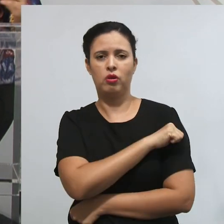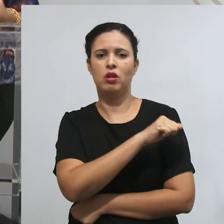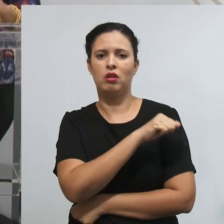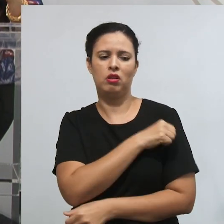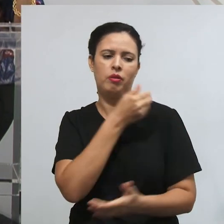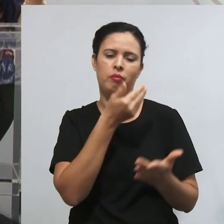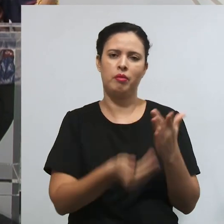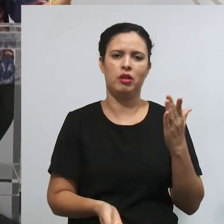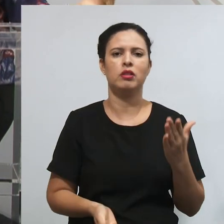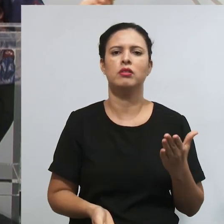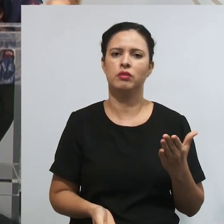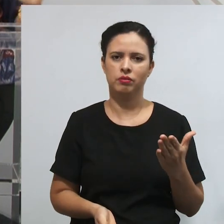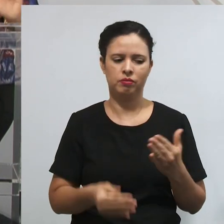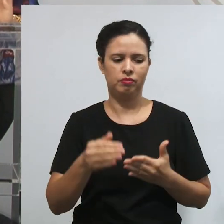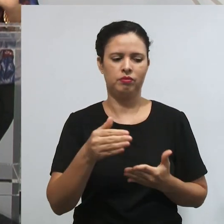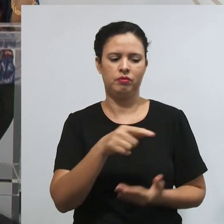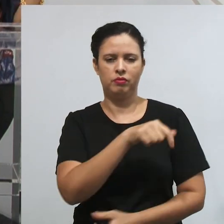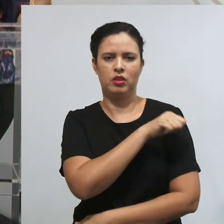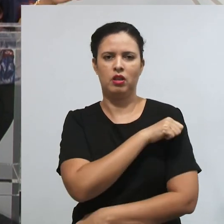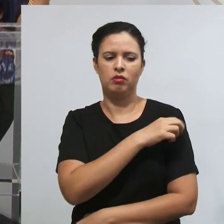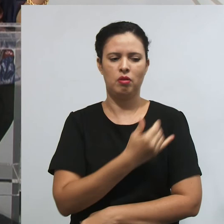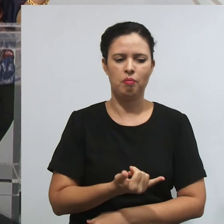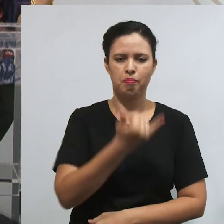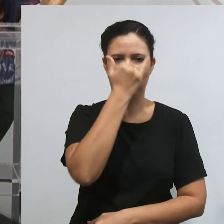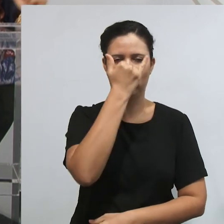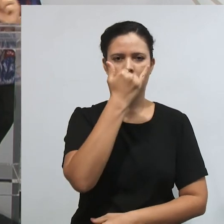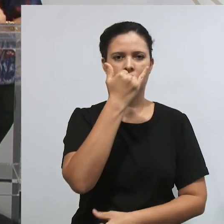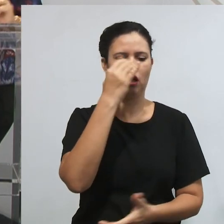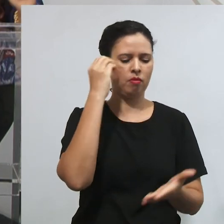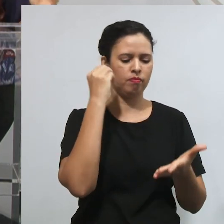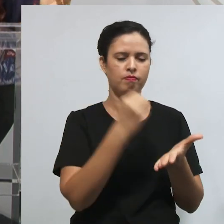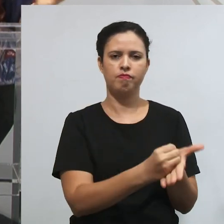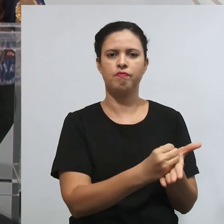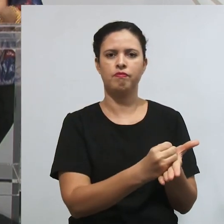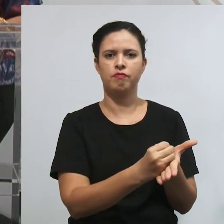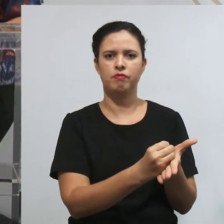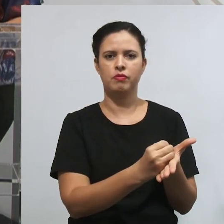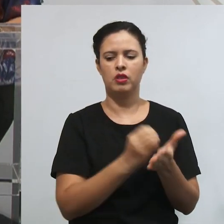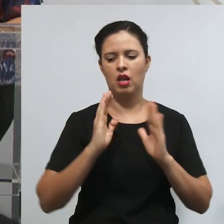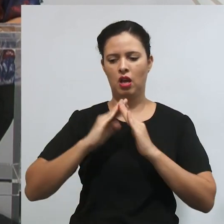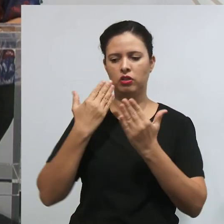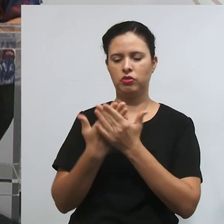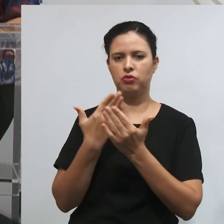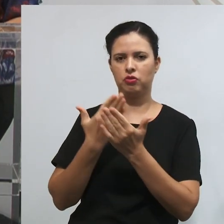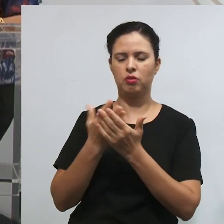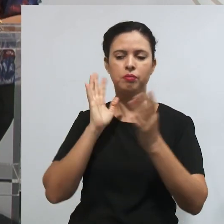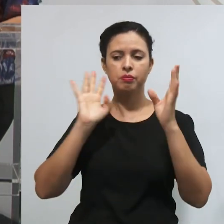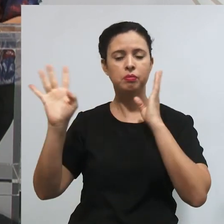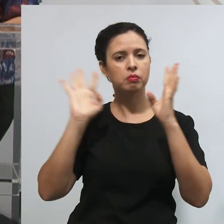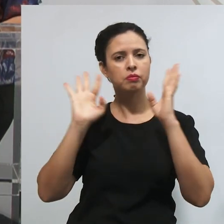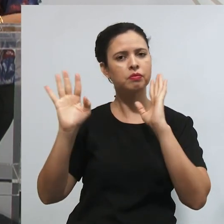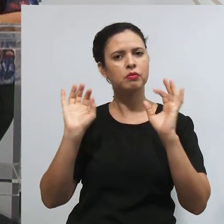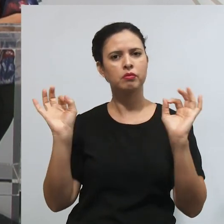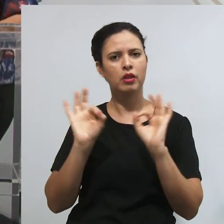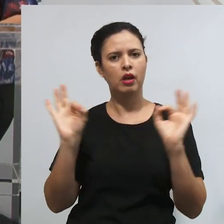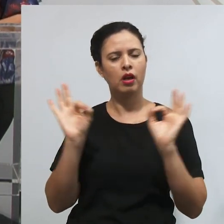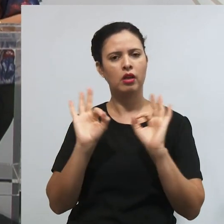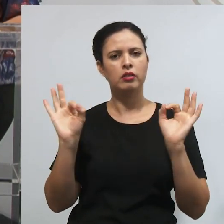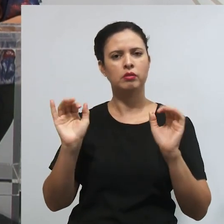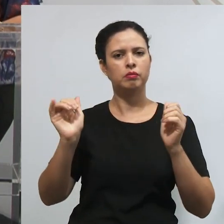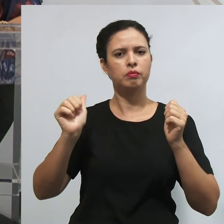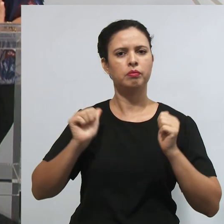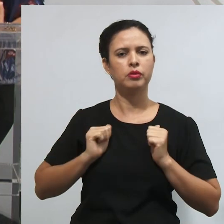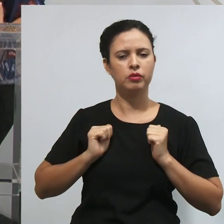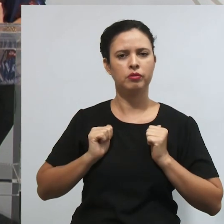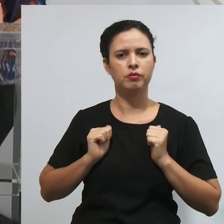né? Só o aluno é que recebe o zero, a nota ruim, e a escola não se permite refletir sobre